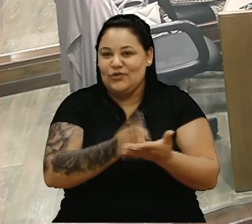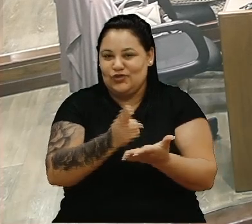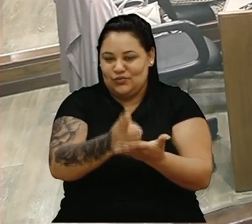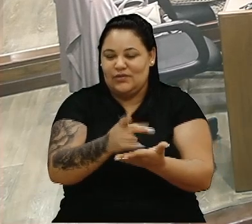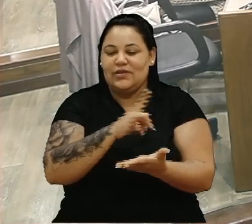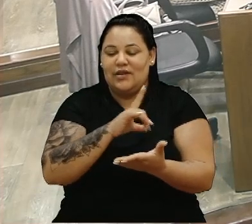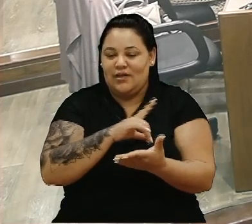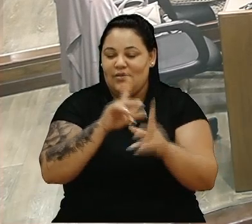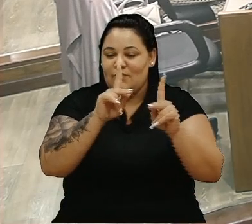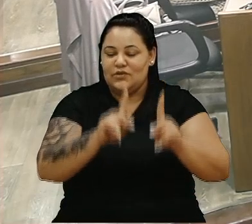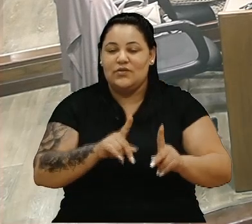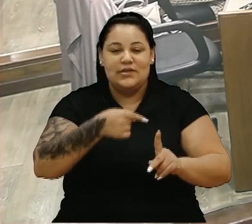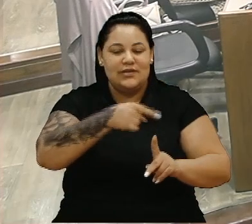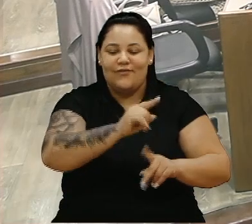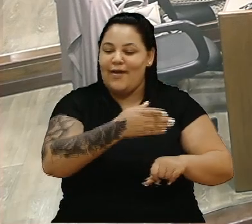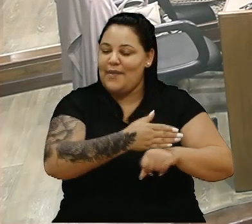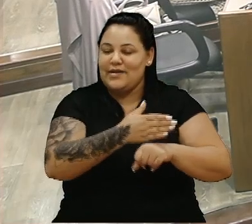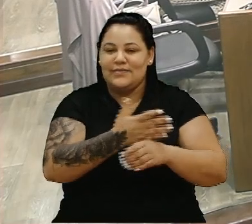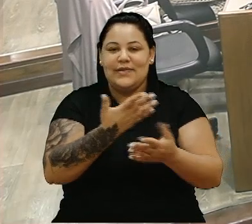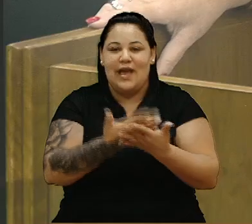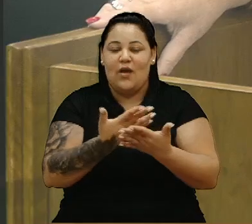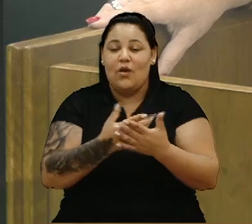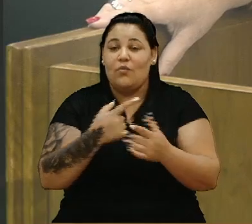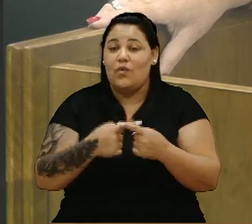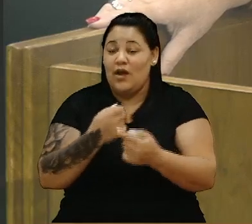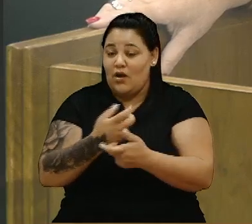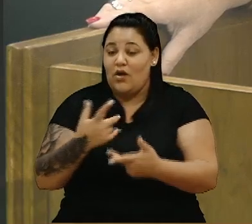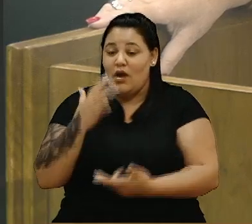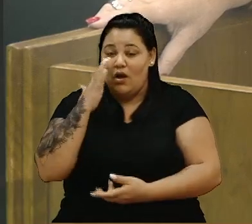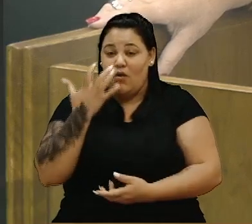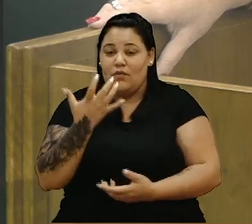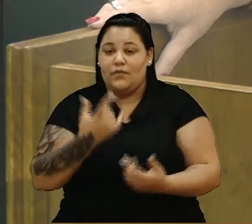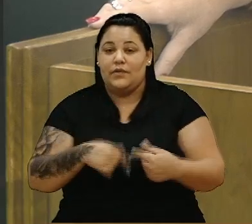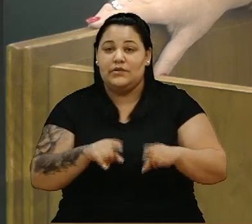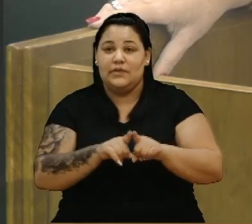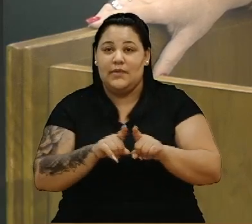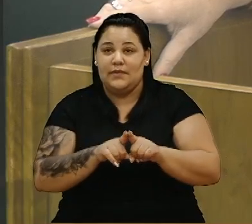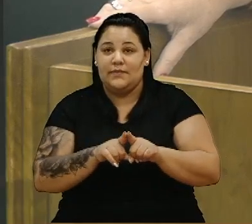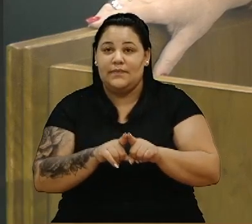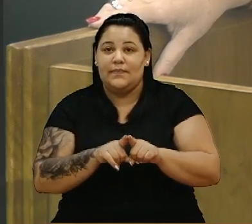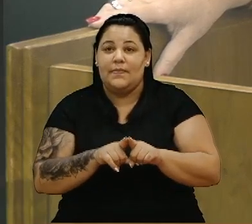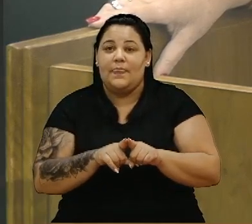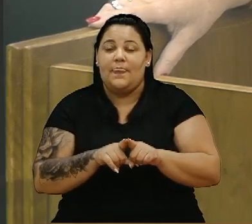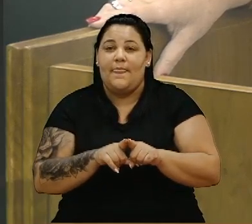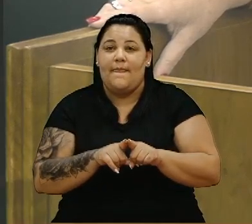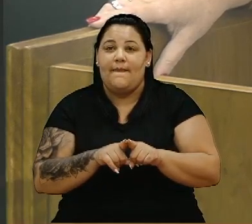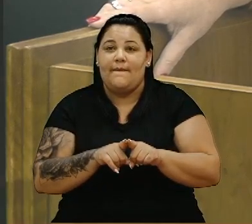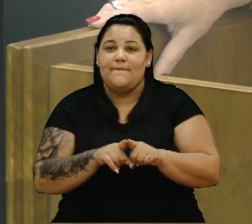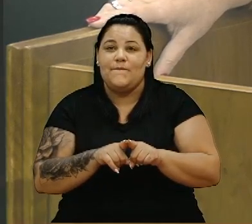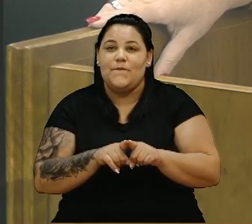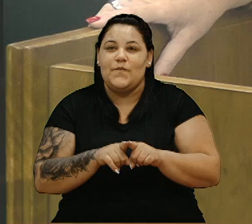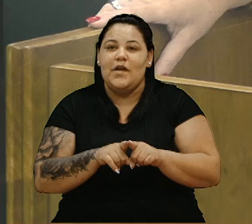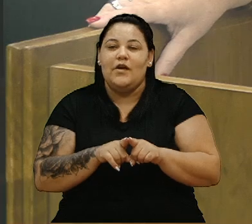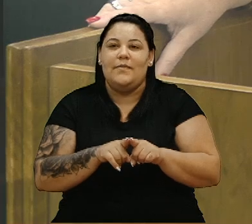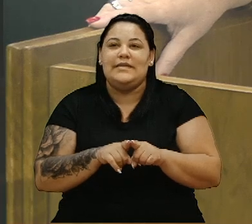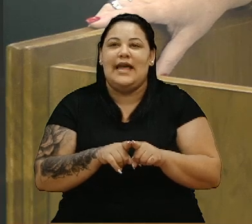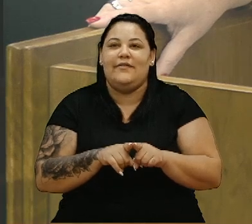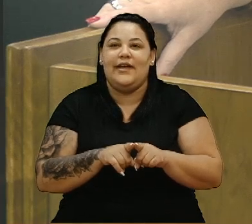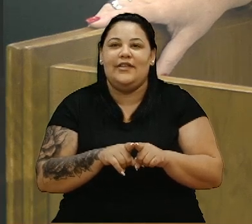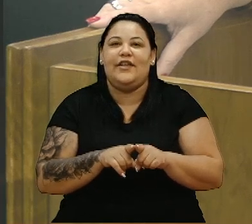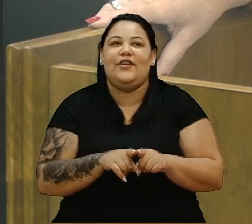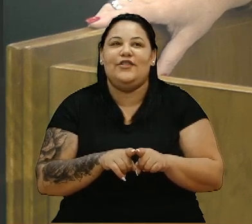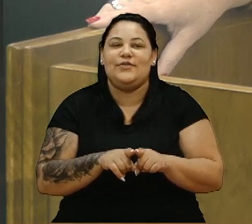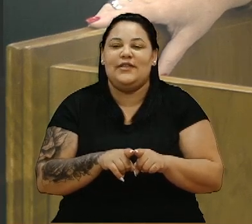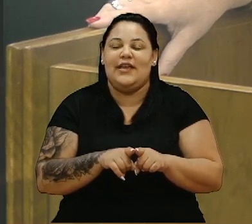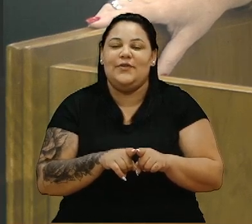gente que não vai à aula pelo que passa. E também estava na carta a questão dos bullying nas redes